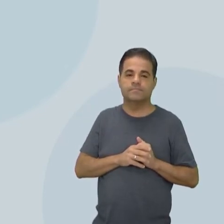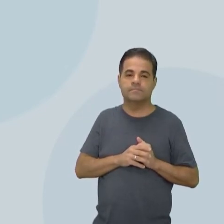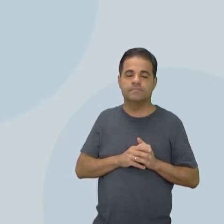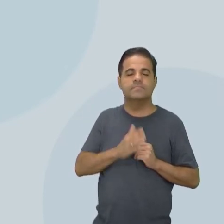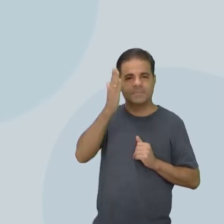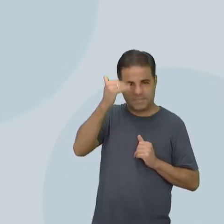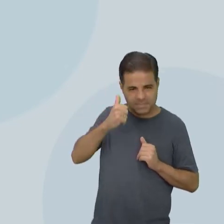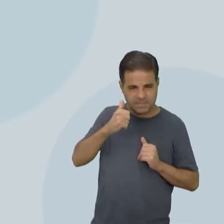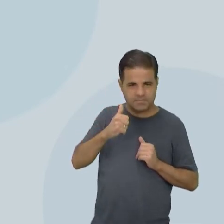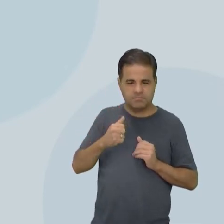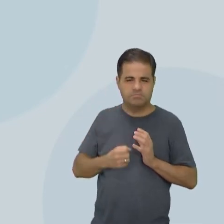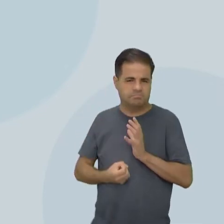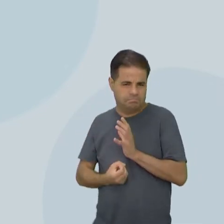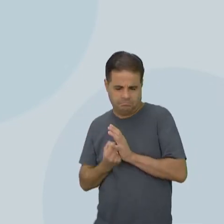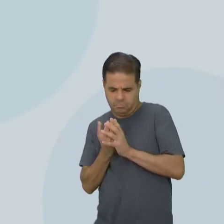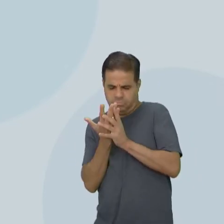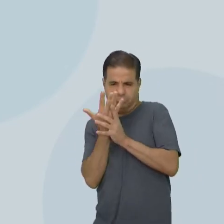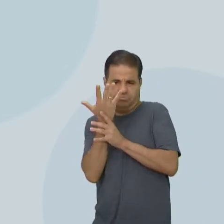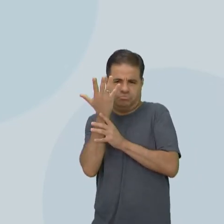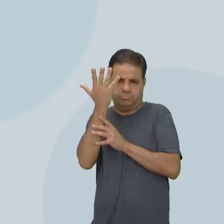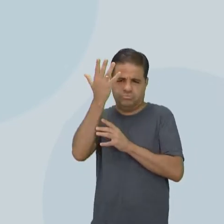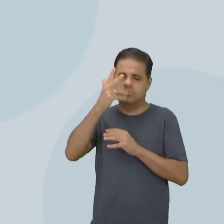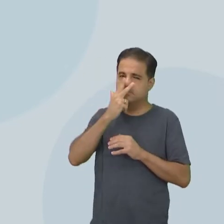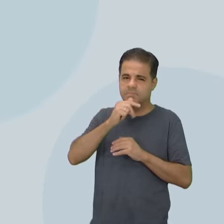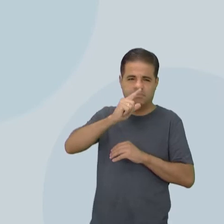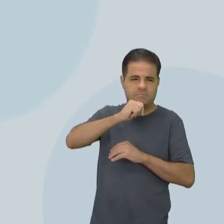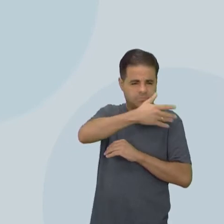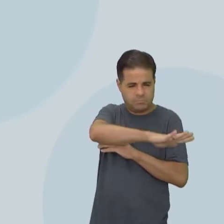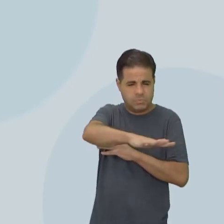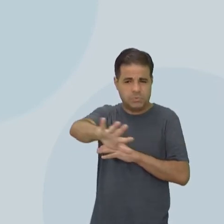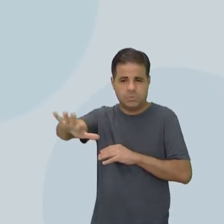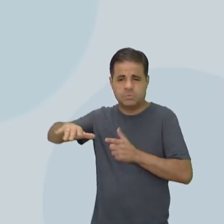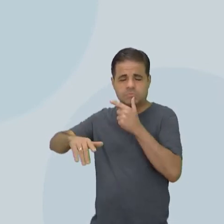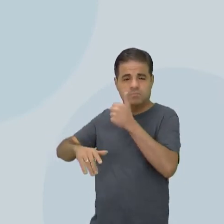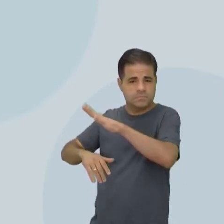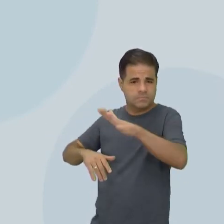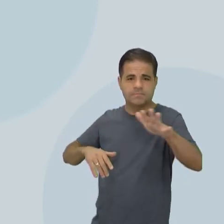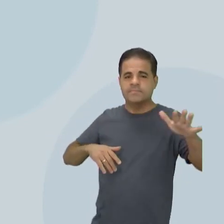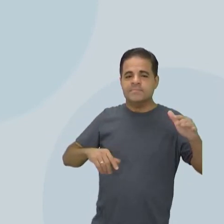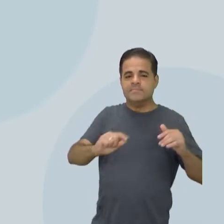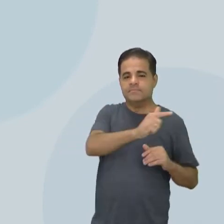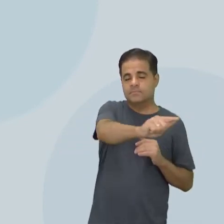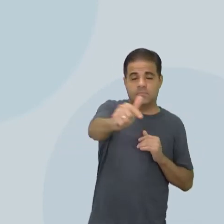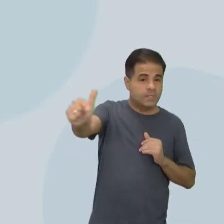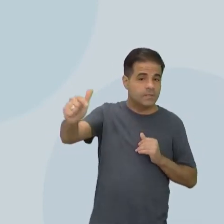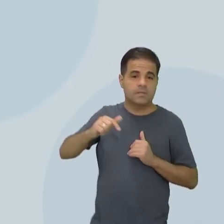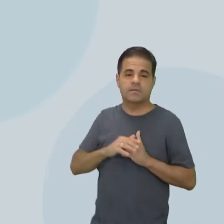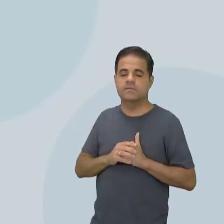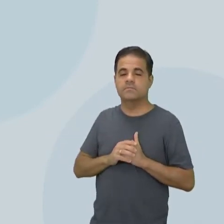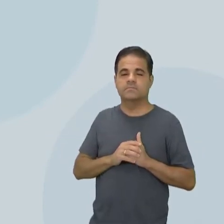Sabe aqueles vulcões? Parece aqueles vulcões no oceano, né? No mar. Aqueles vulcões que não tem